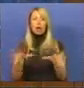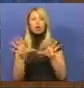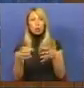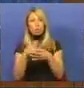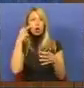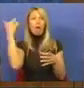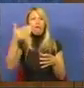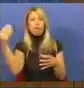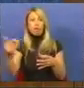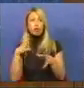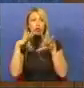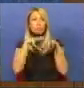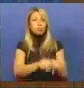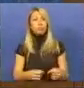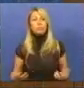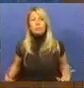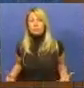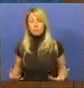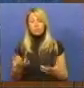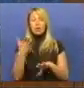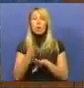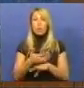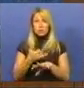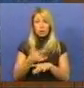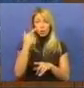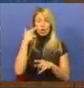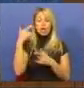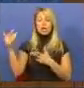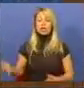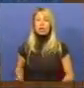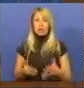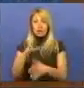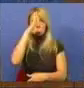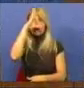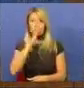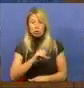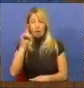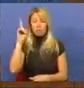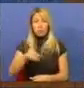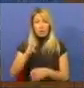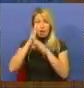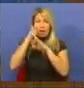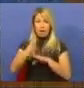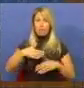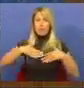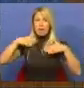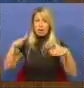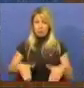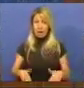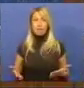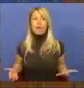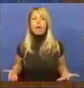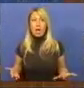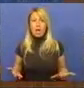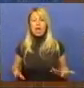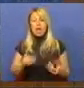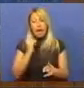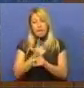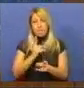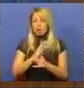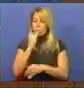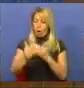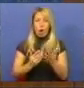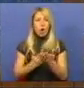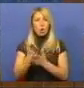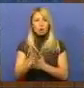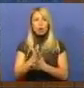uma empresa de um setor estratégico do Estado e da Armada e mantida como tal no domínio público, ainda que